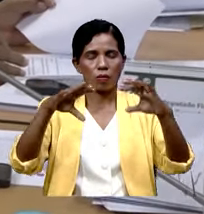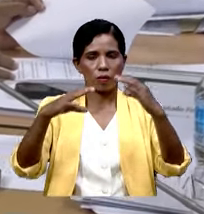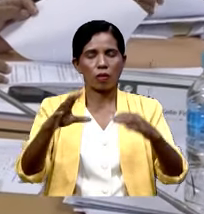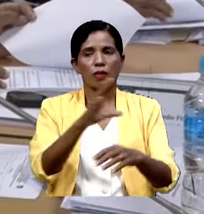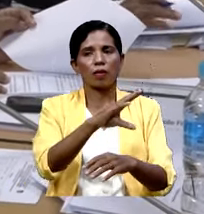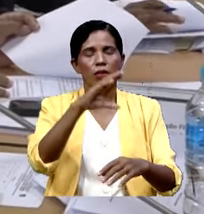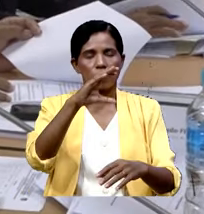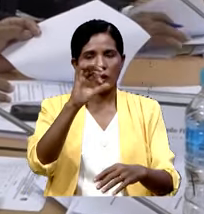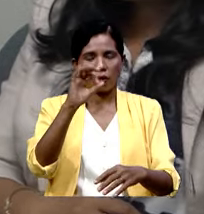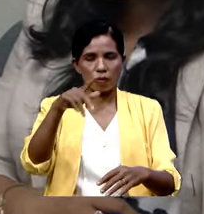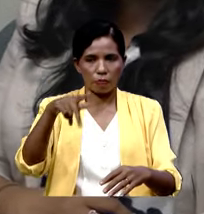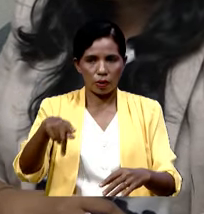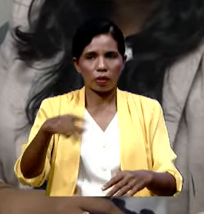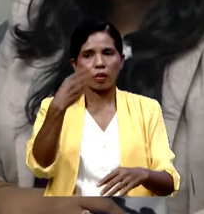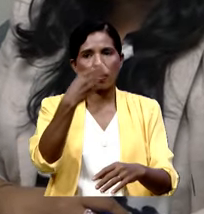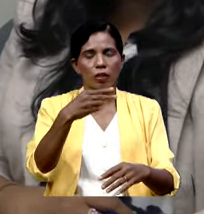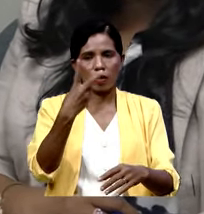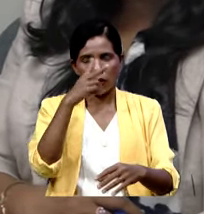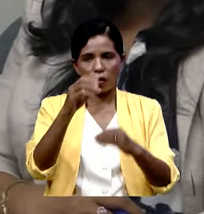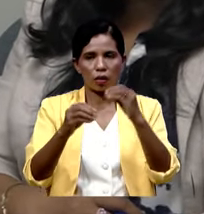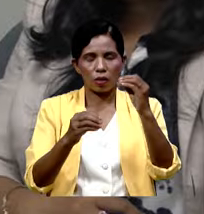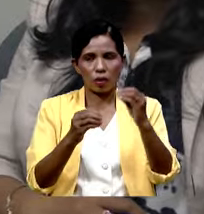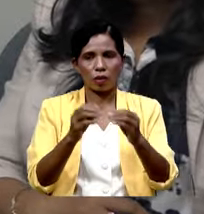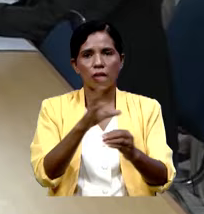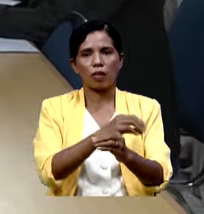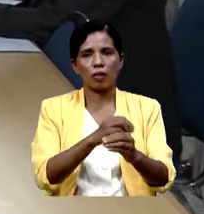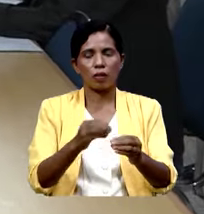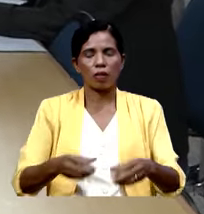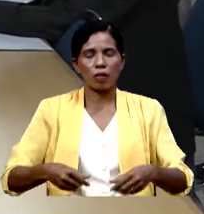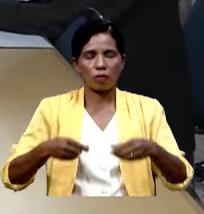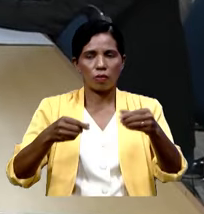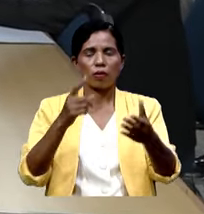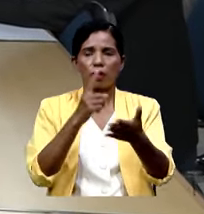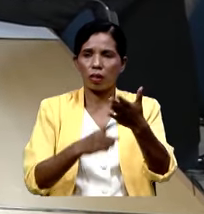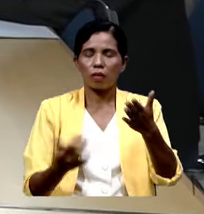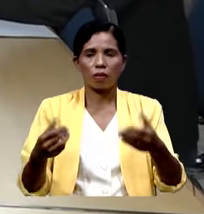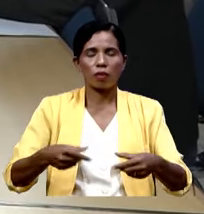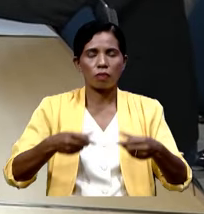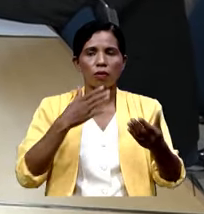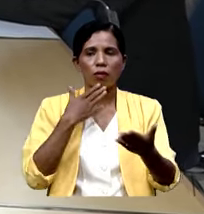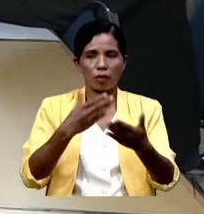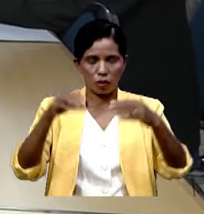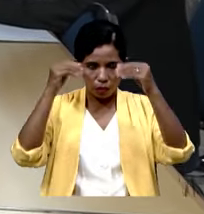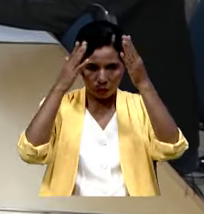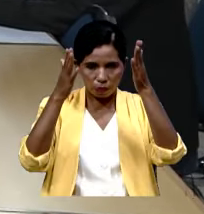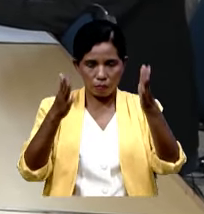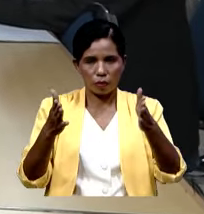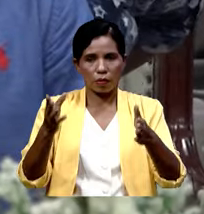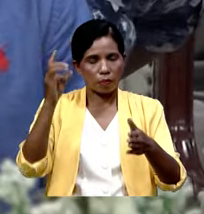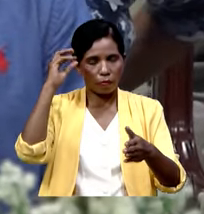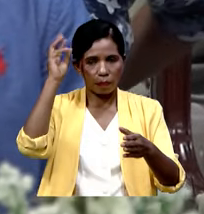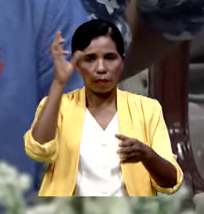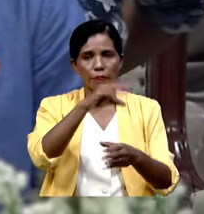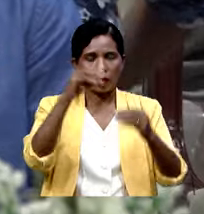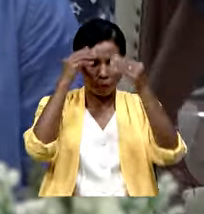Função Pública Quintané, onde haré diplomacia no opinião alternativa, onde foi solução para preocupação professor